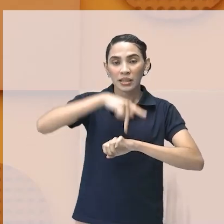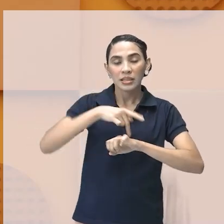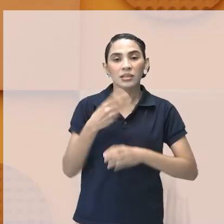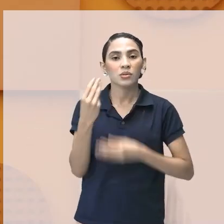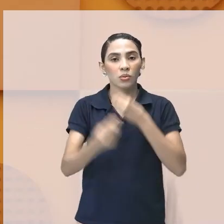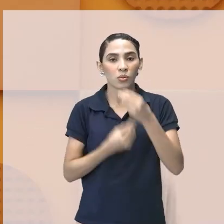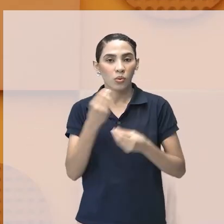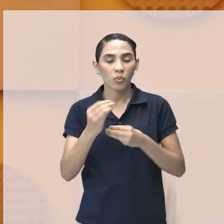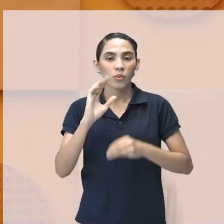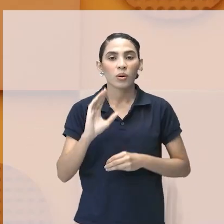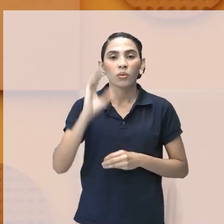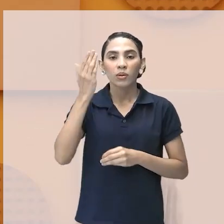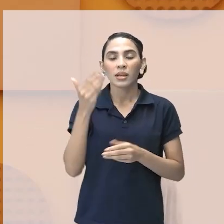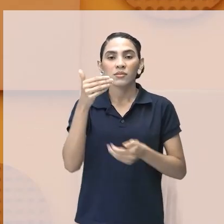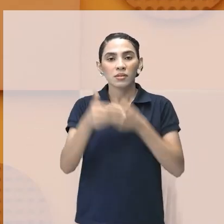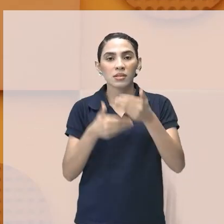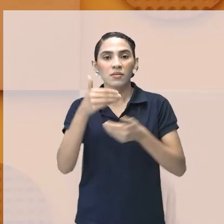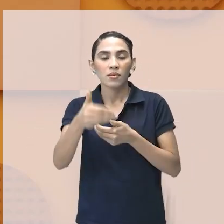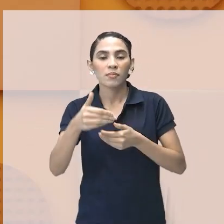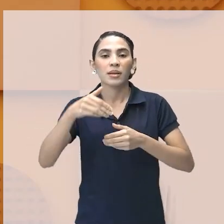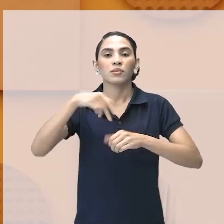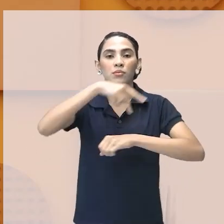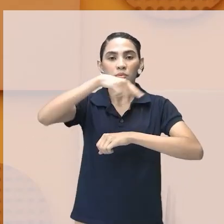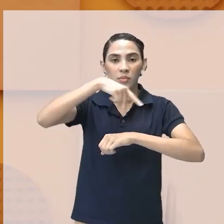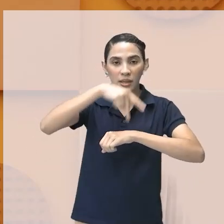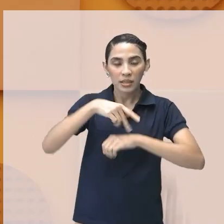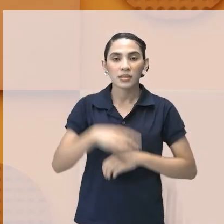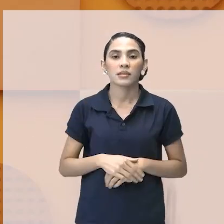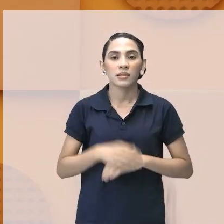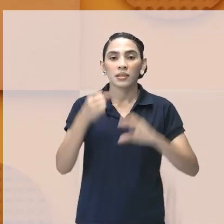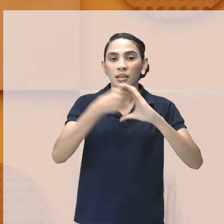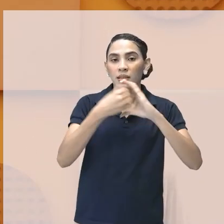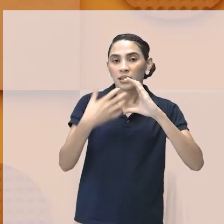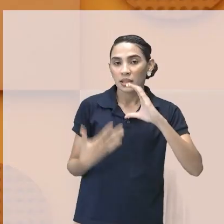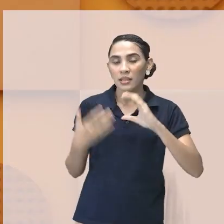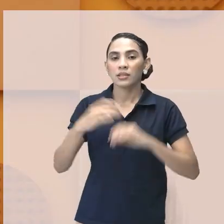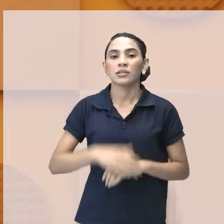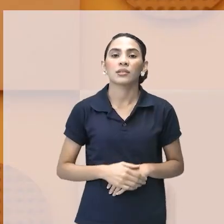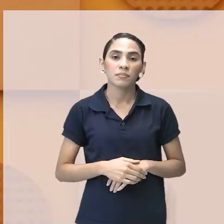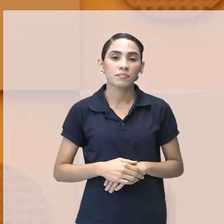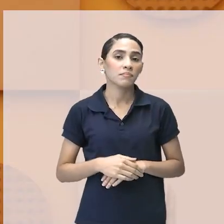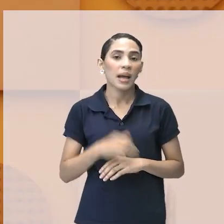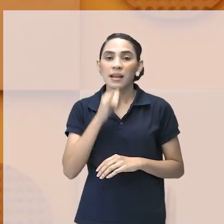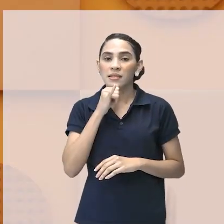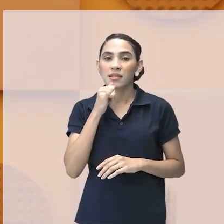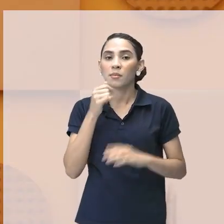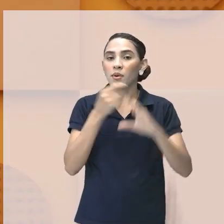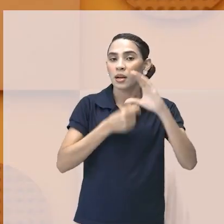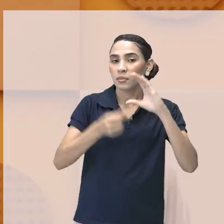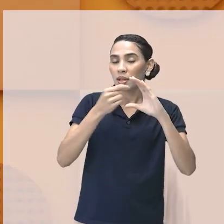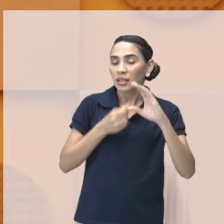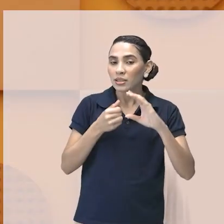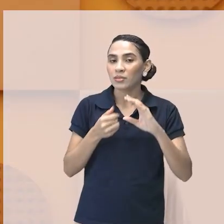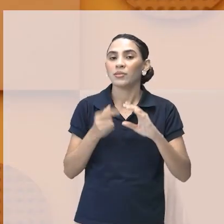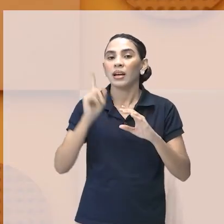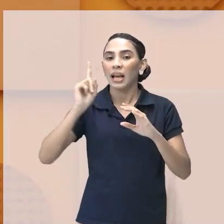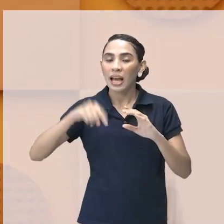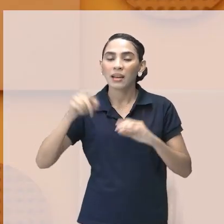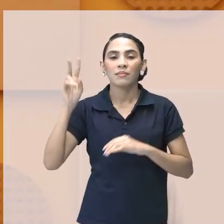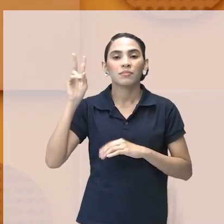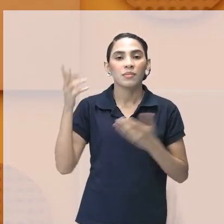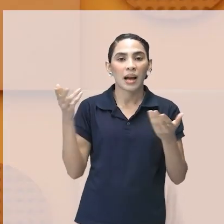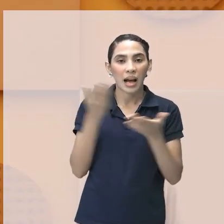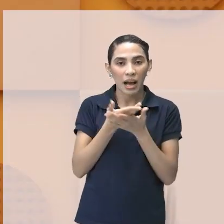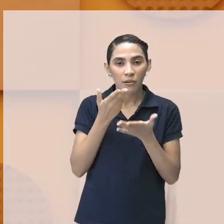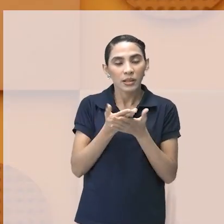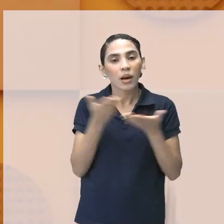aí o desenvolvimento desses países, características, né, como o capitalismo, é o que nós iremos relembrar, tá bom? E o